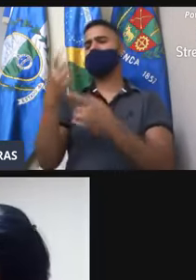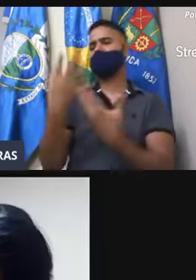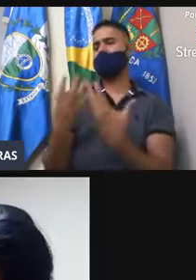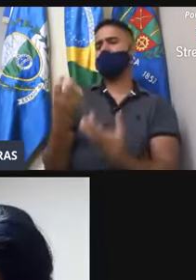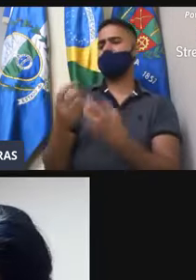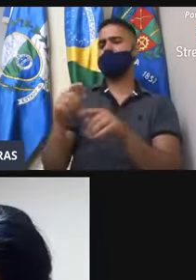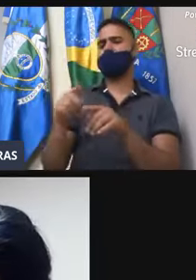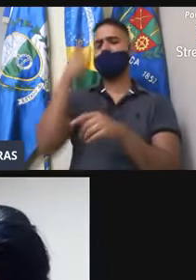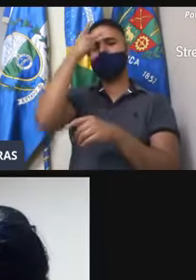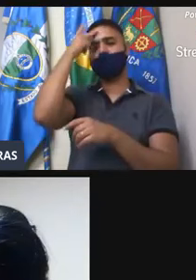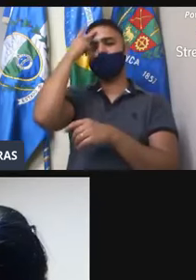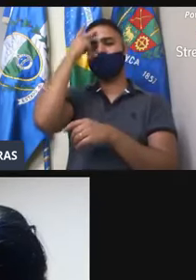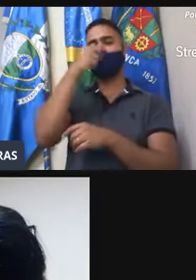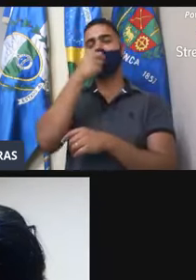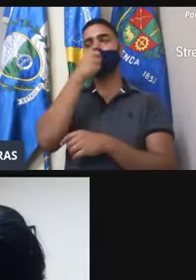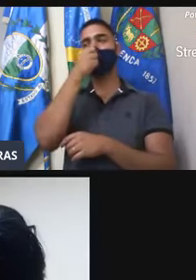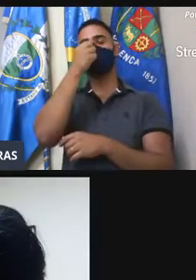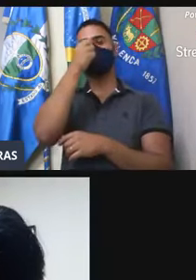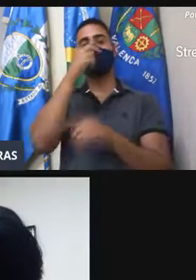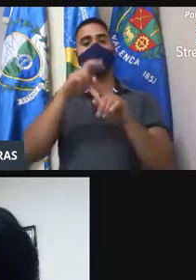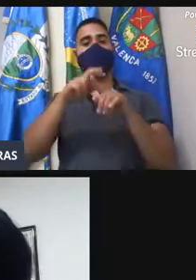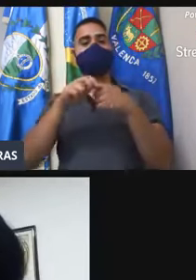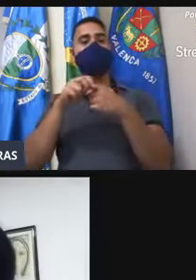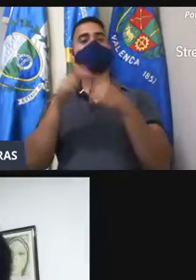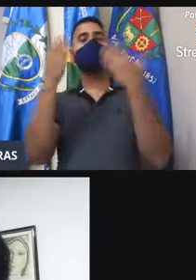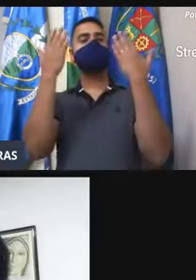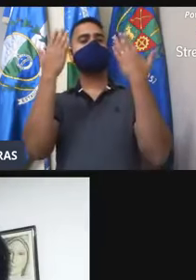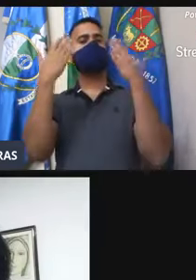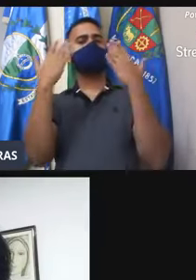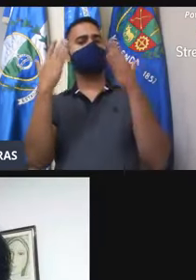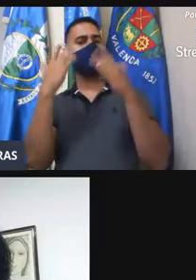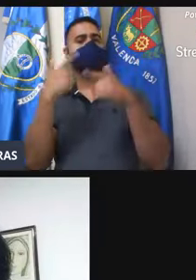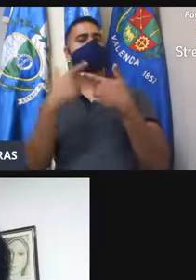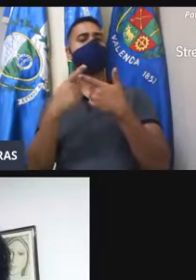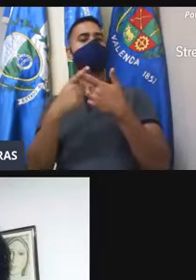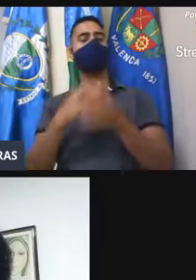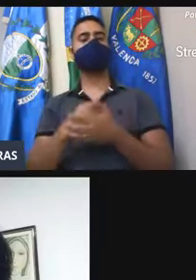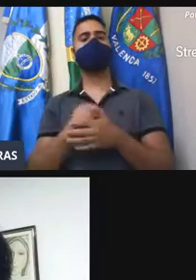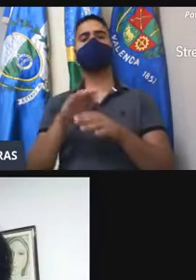de assistência social. Então, quero te parabenizar, porque